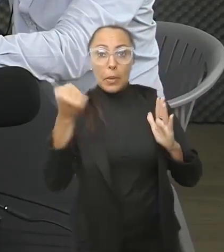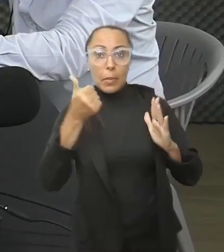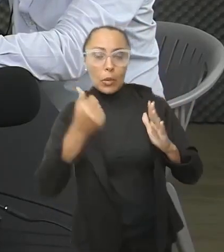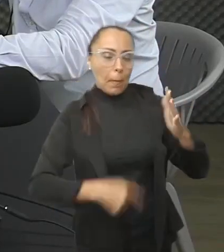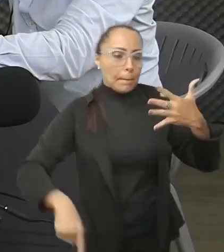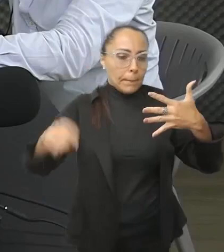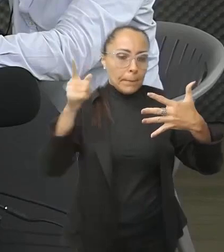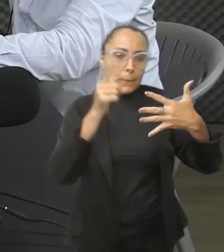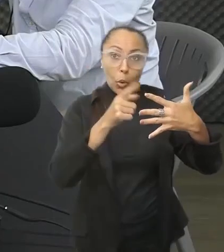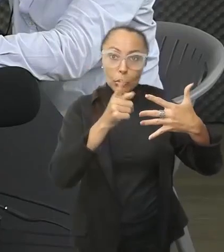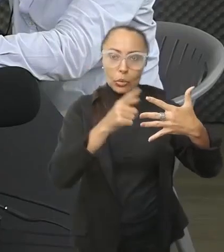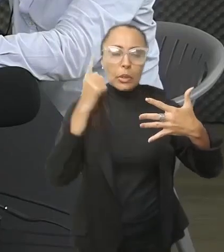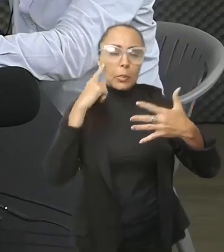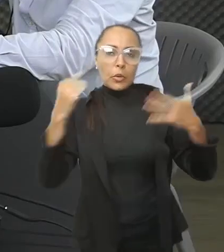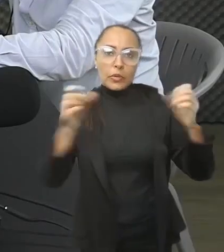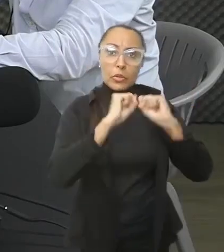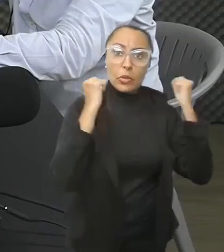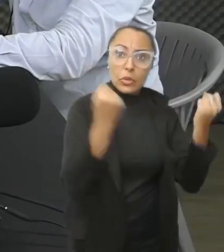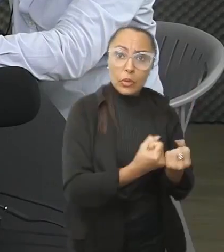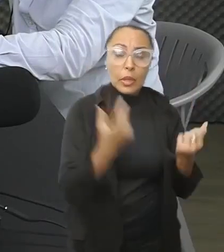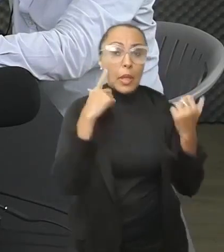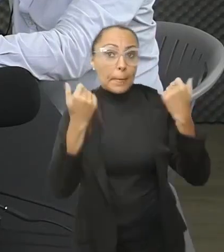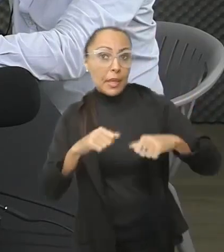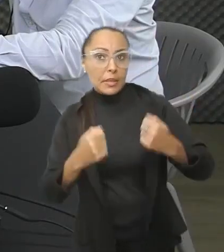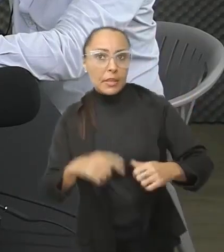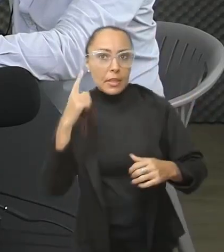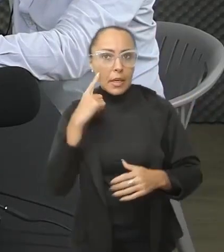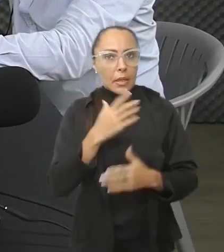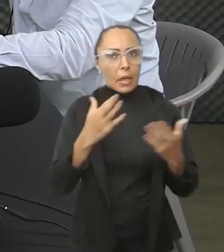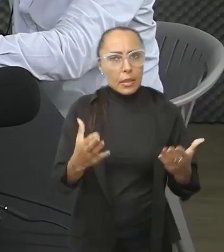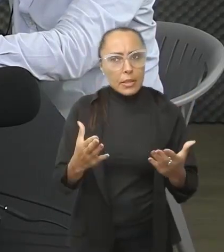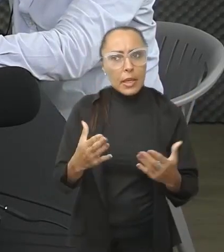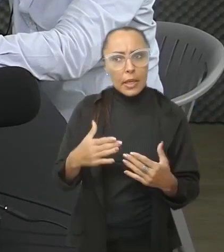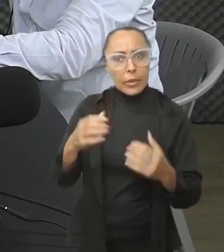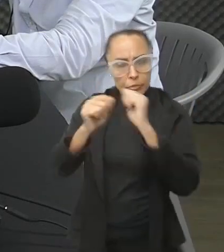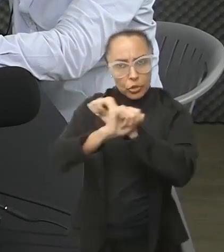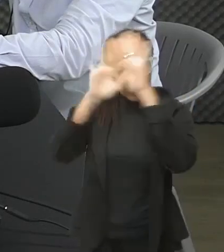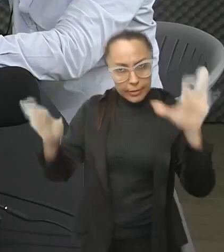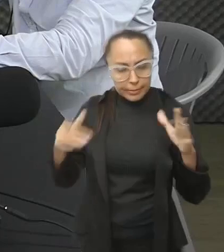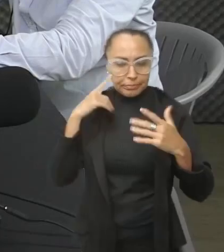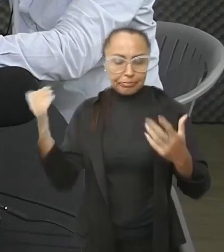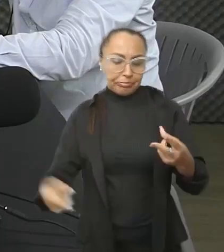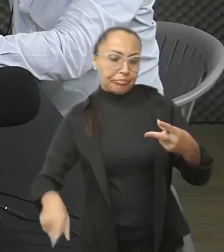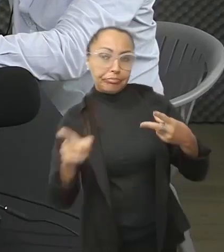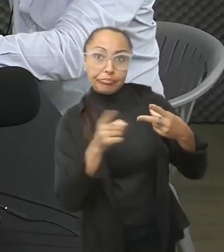de vista sociológico, ele precisa ser levado em consideração. Segundo,